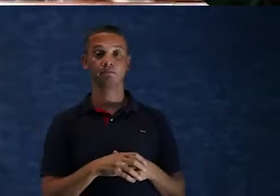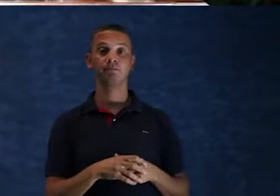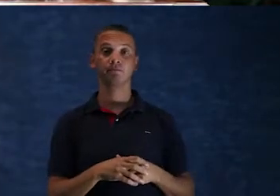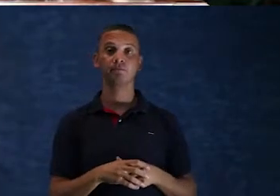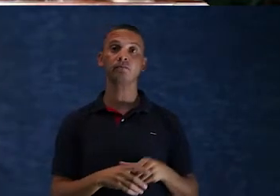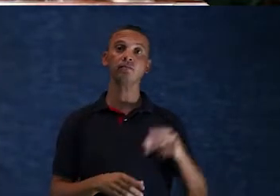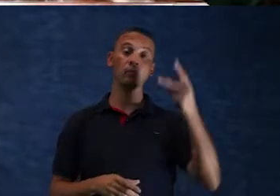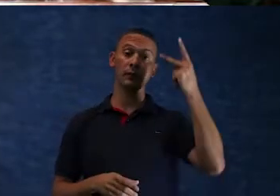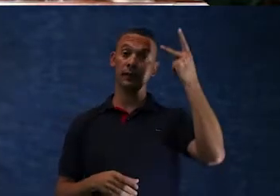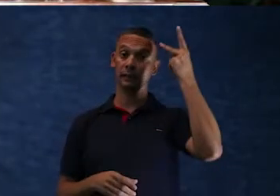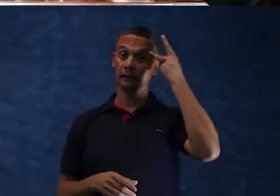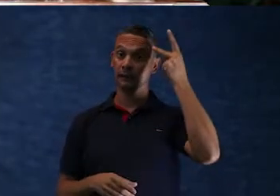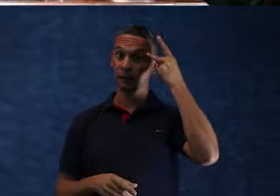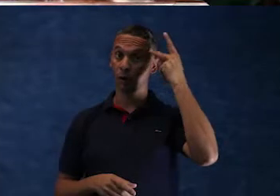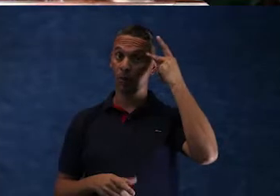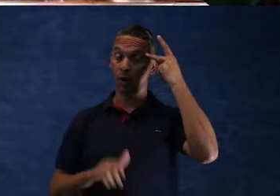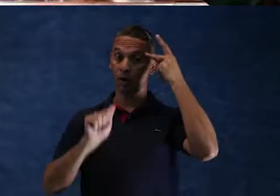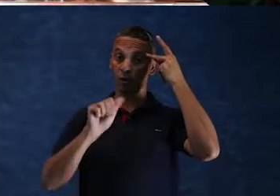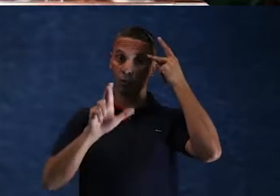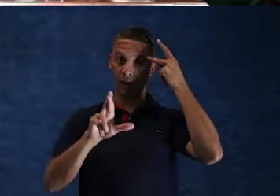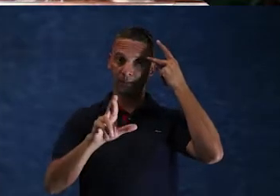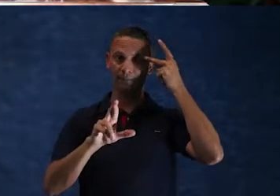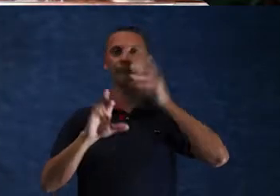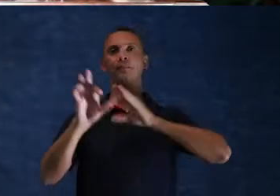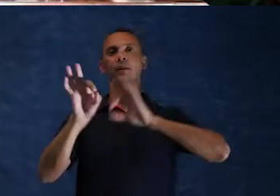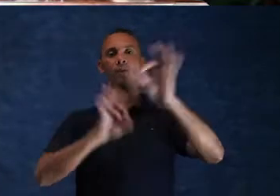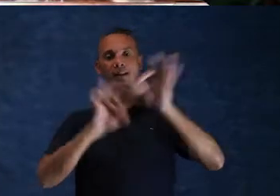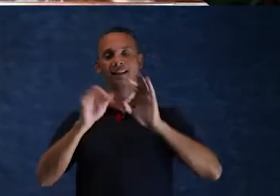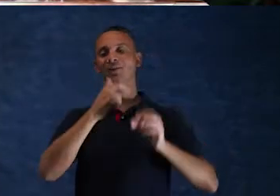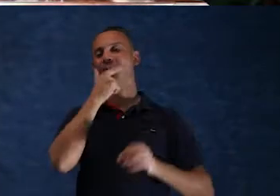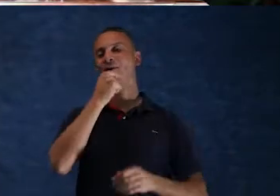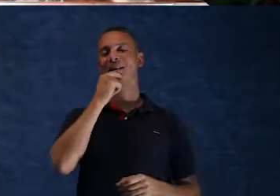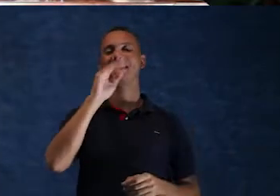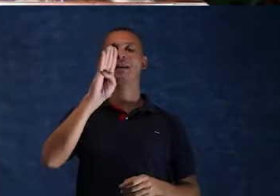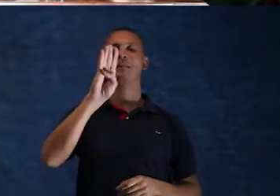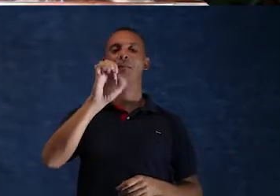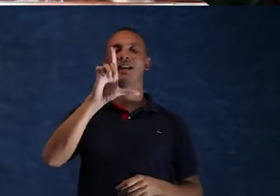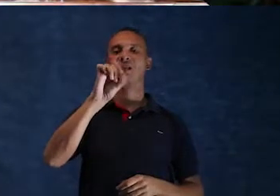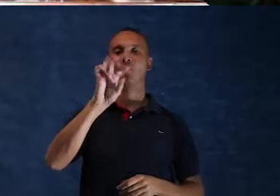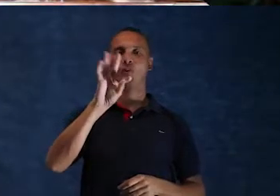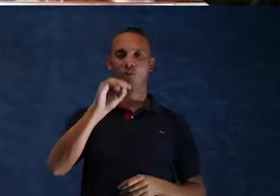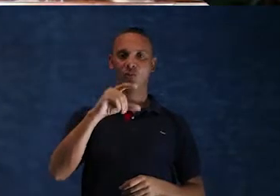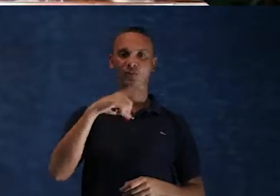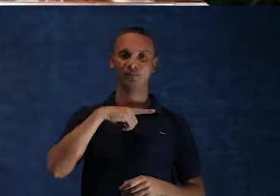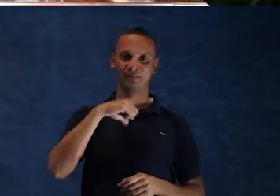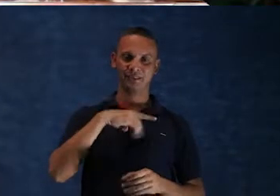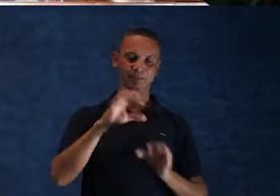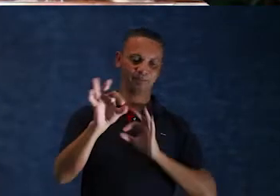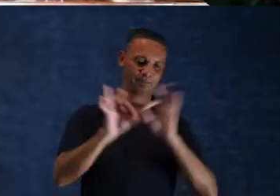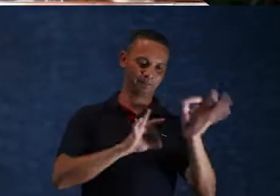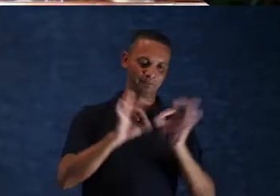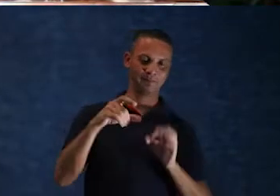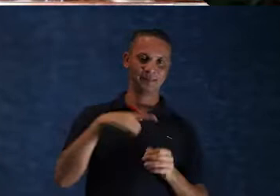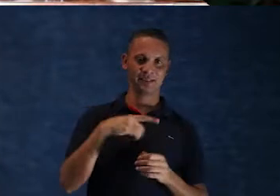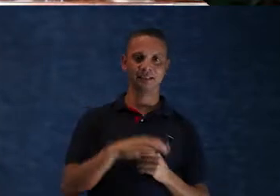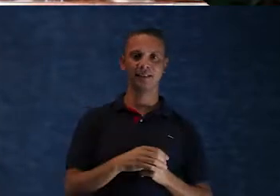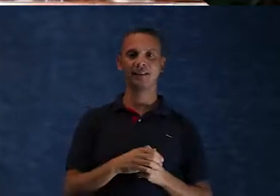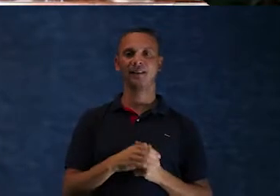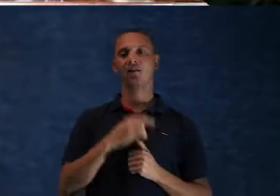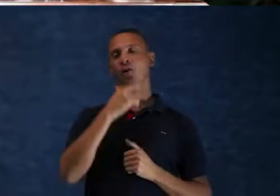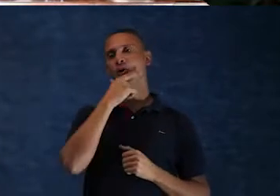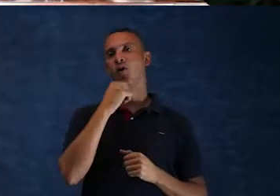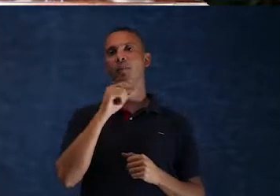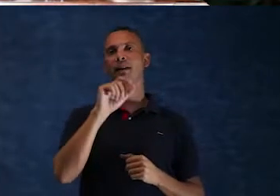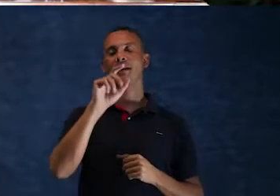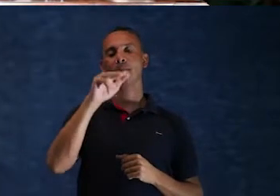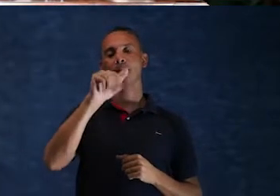Paulo no Ar, também organizada por Bellotto. Nessa coleção de contos, a epígrafe de Marcos Rey é o